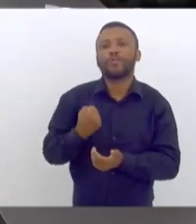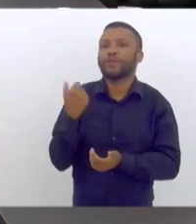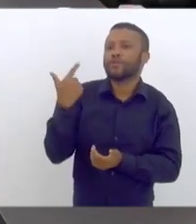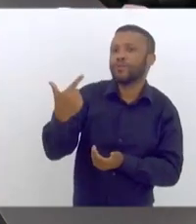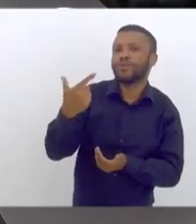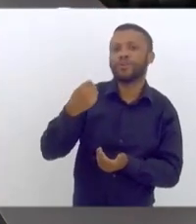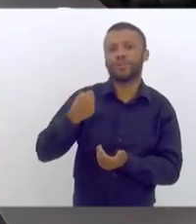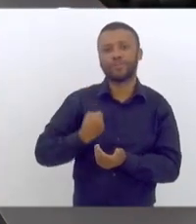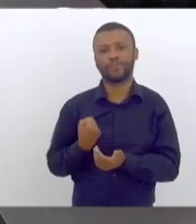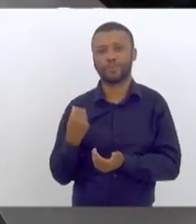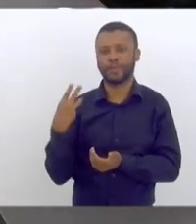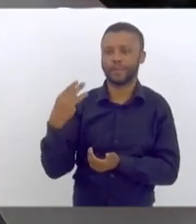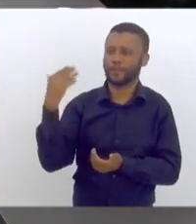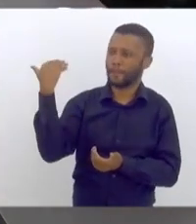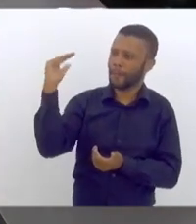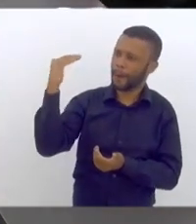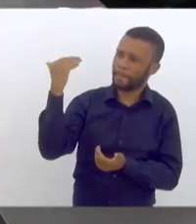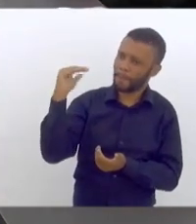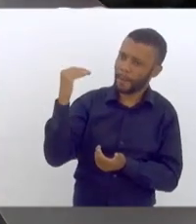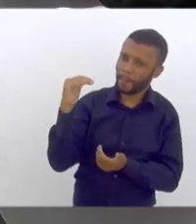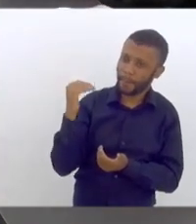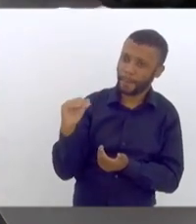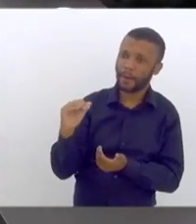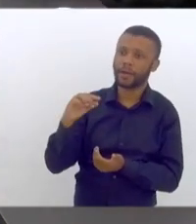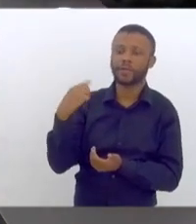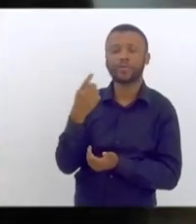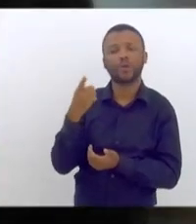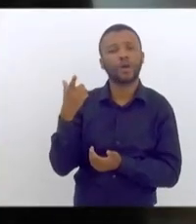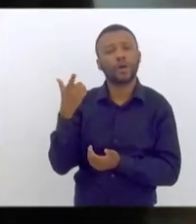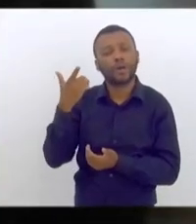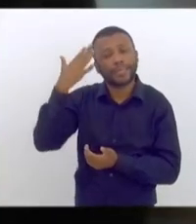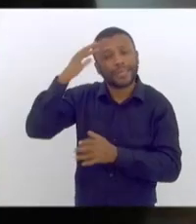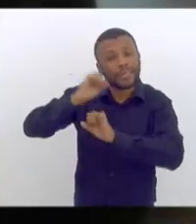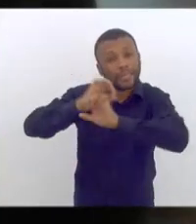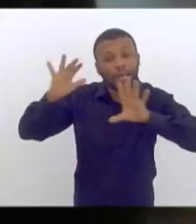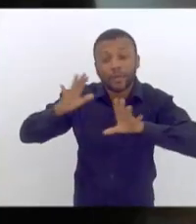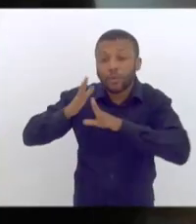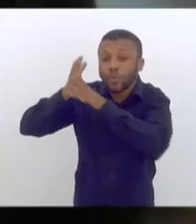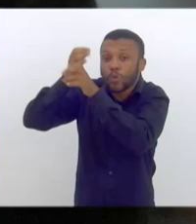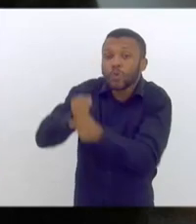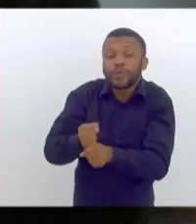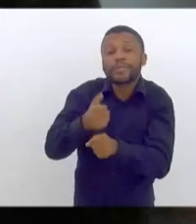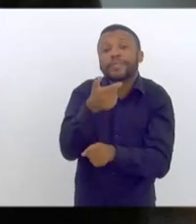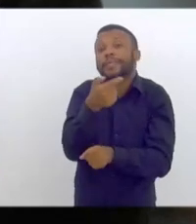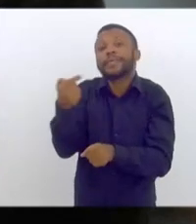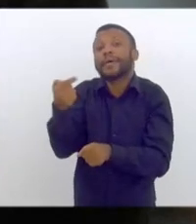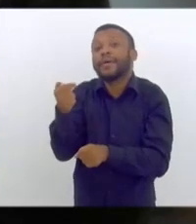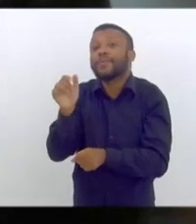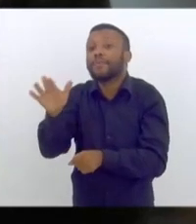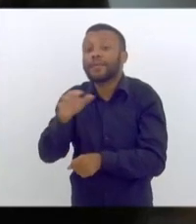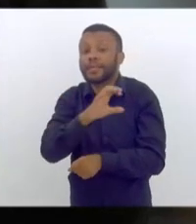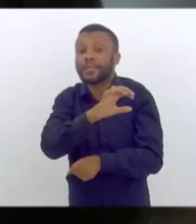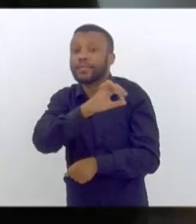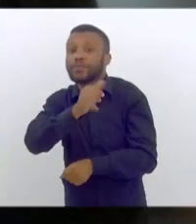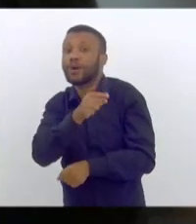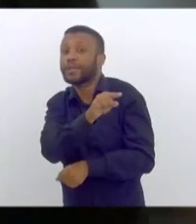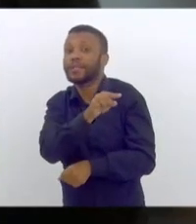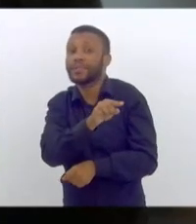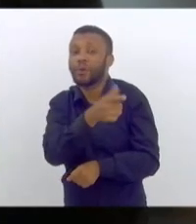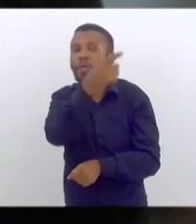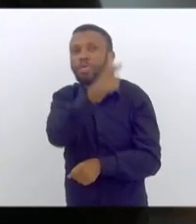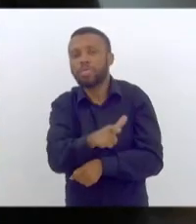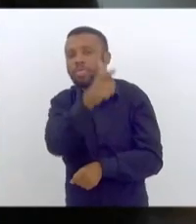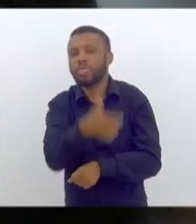a gente vai entender melhor porque são 17 mendas sendo que a distância CJ não são repetidas